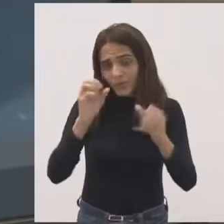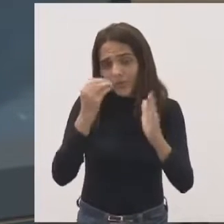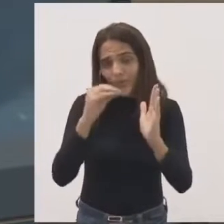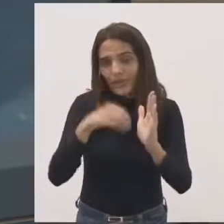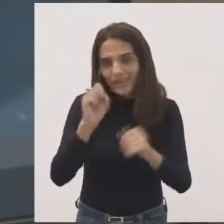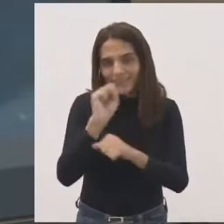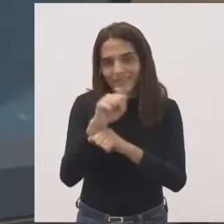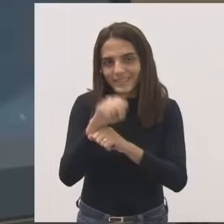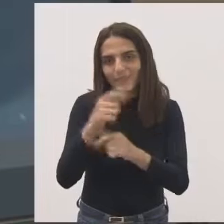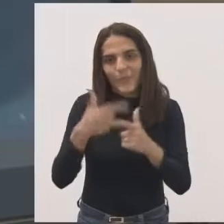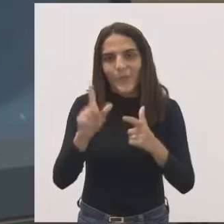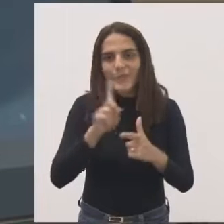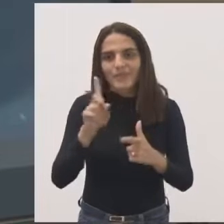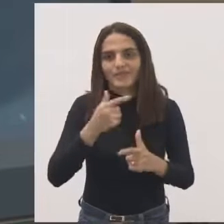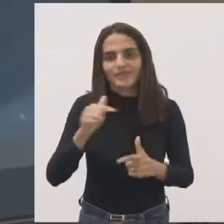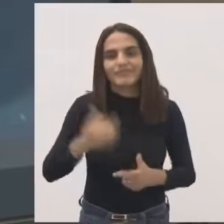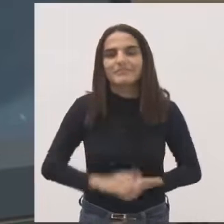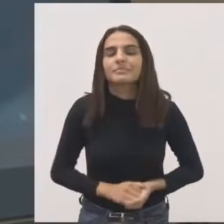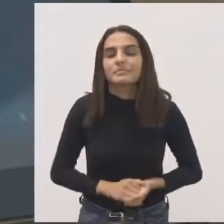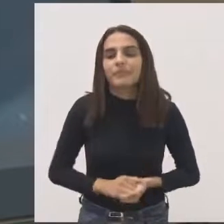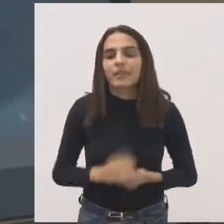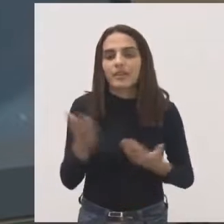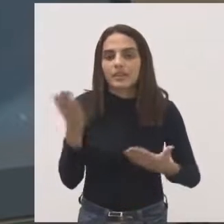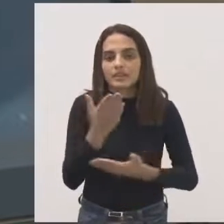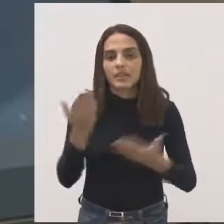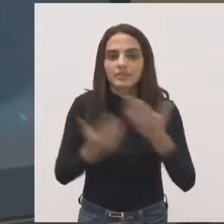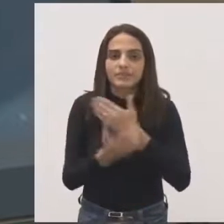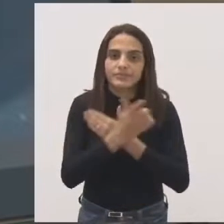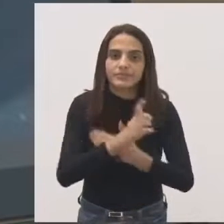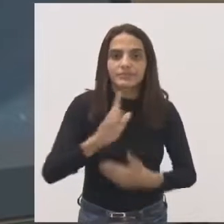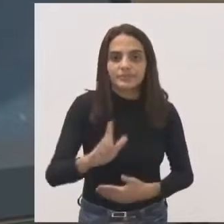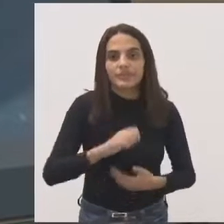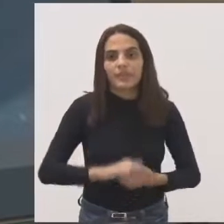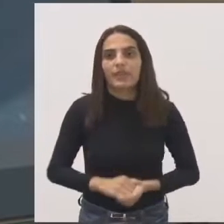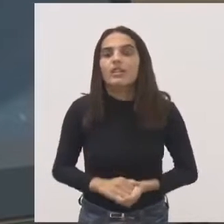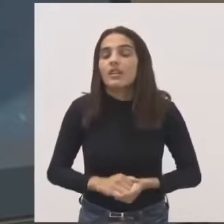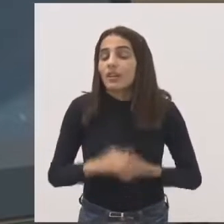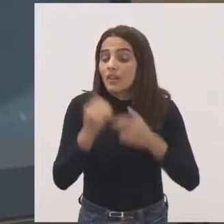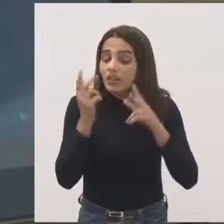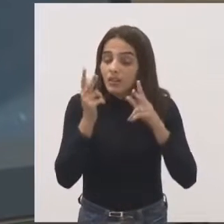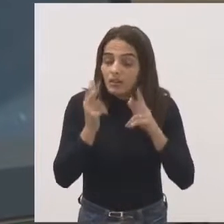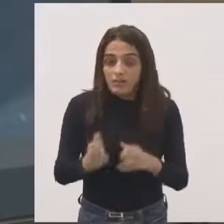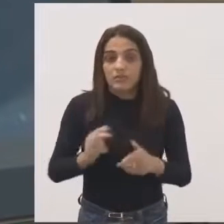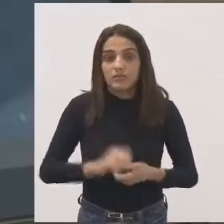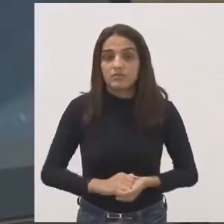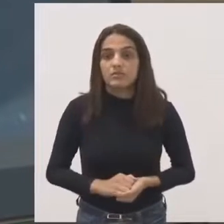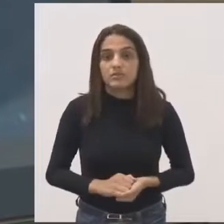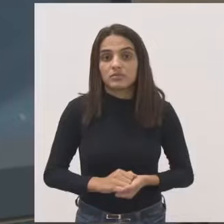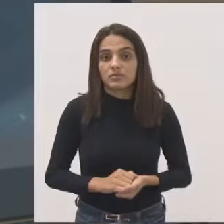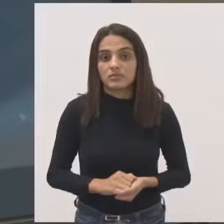aceitar, tá? A próxima tela é mais ou menos a mesma coisa. Ele fala assim,